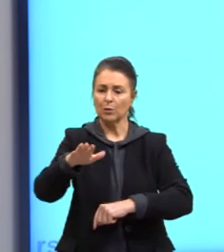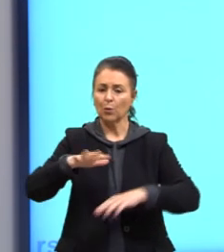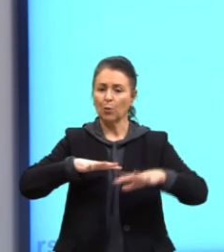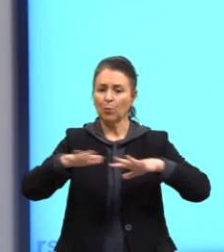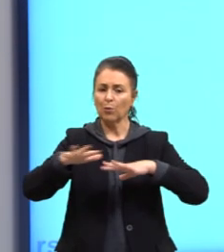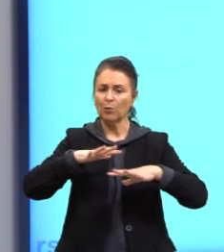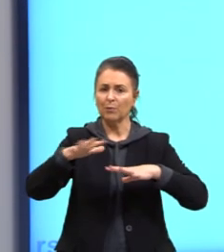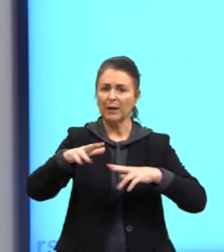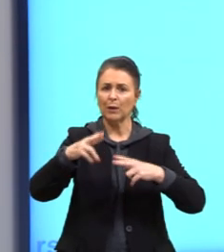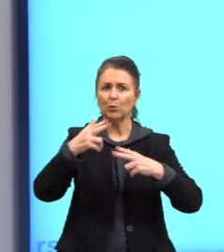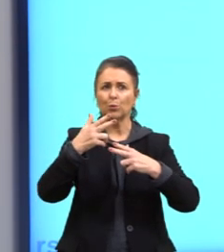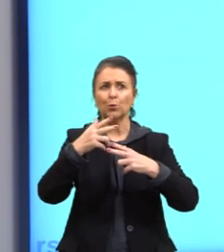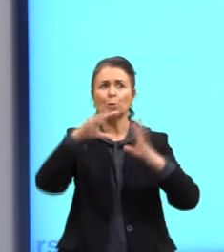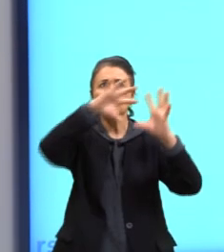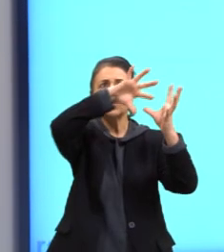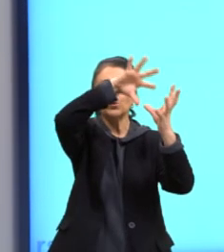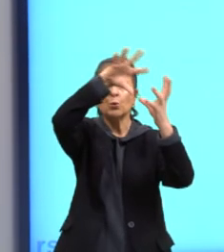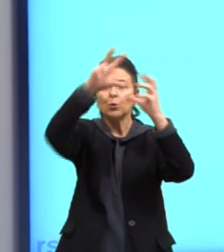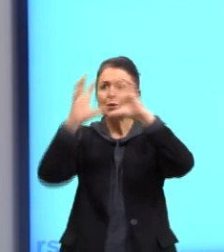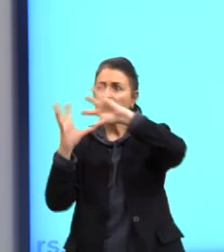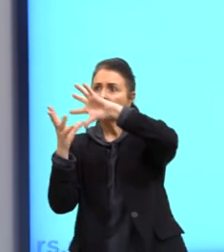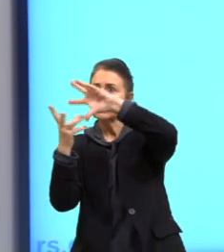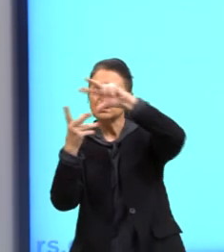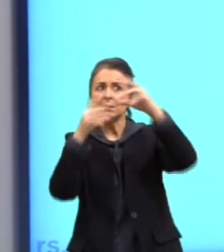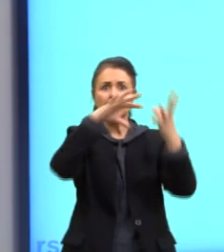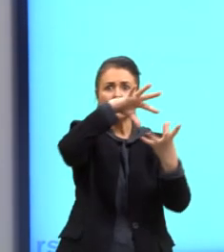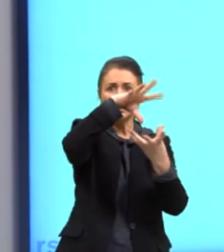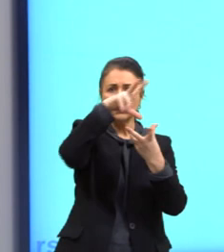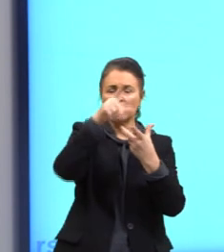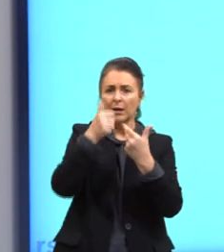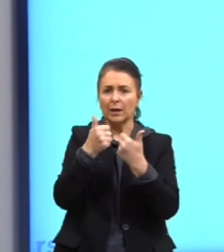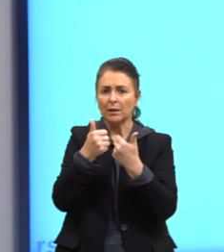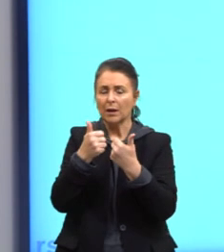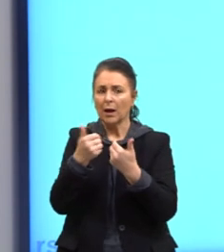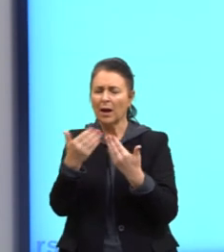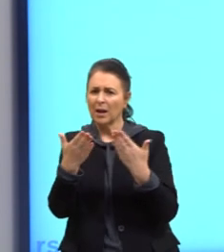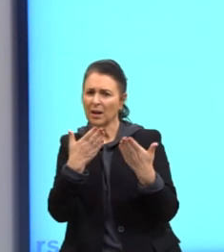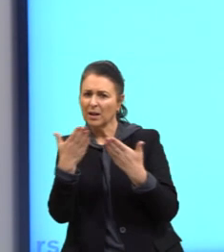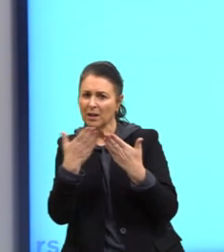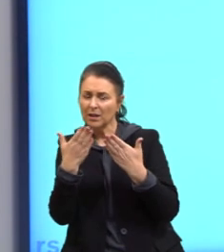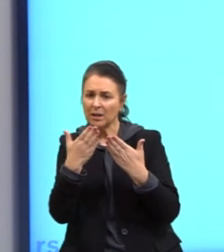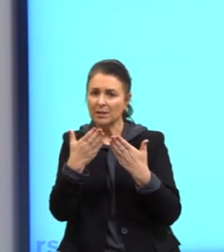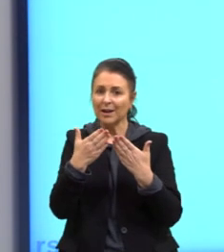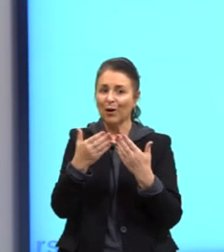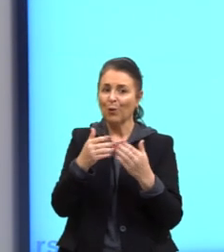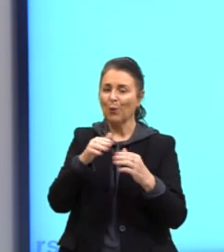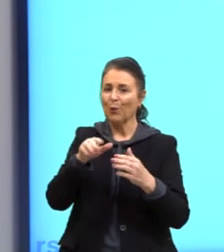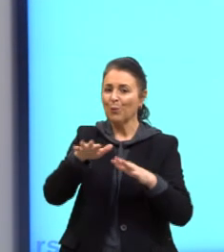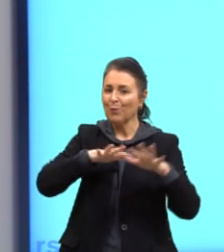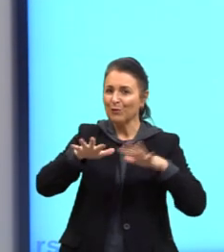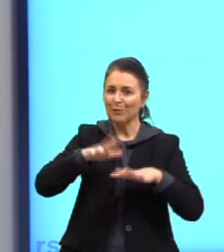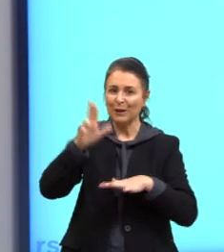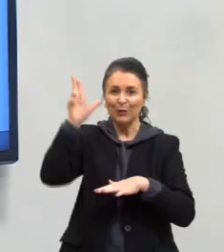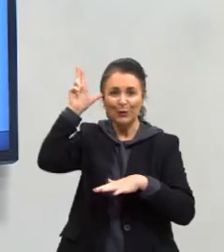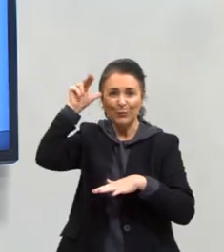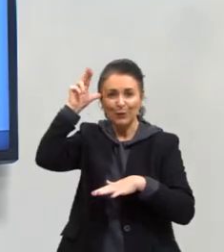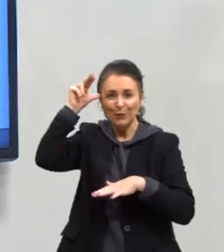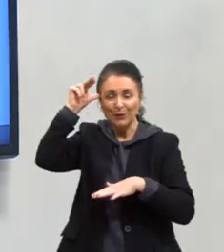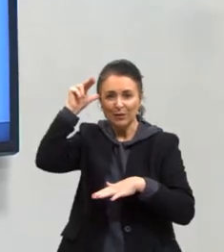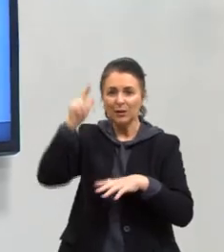de Sá Teles nesse sentido pede a eles que analisem o movimento do coelhinho Considerando o módulo da velocidade